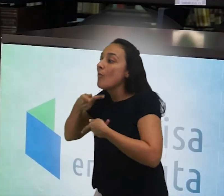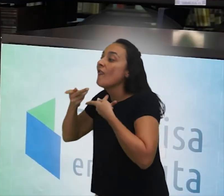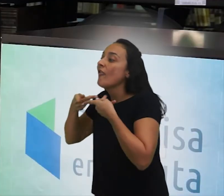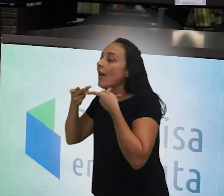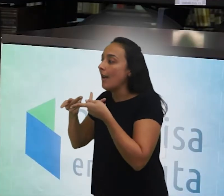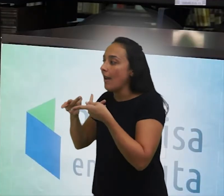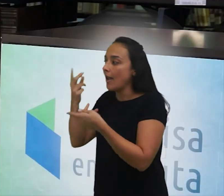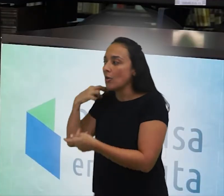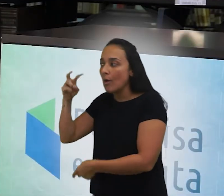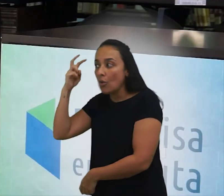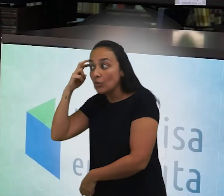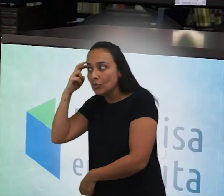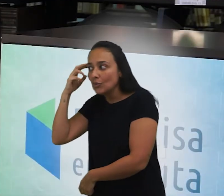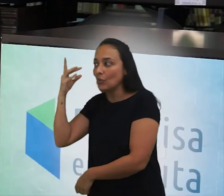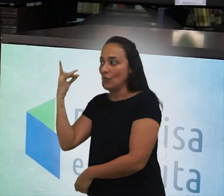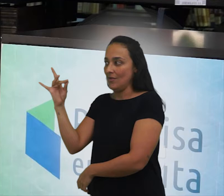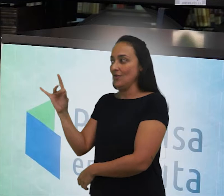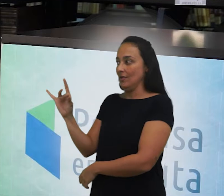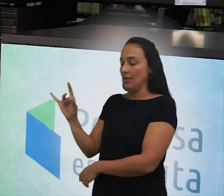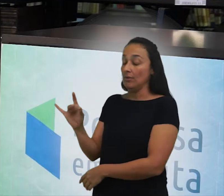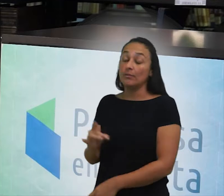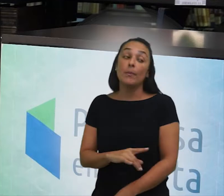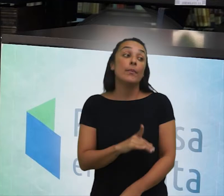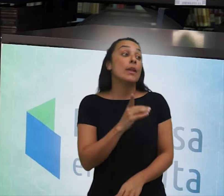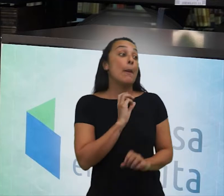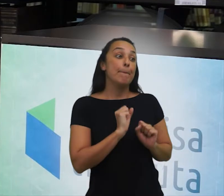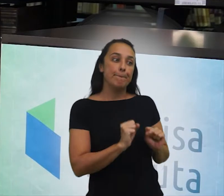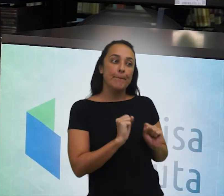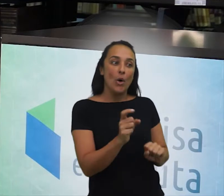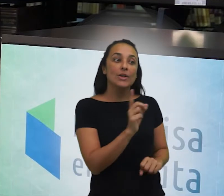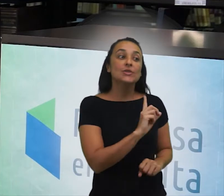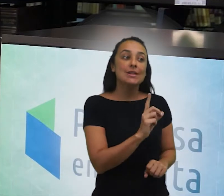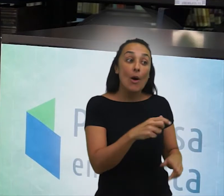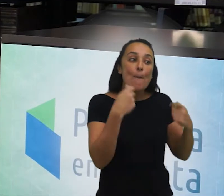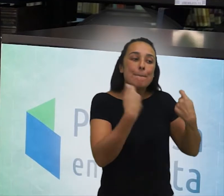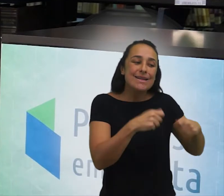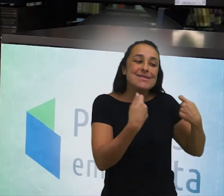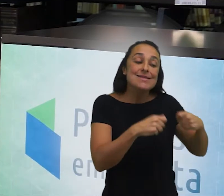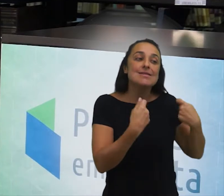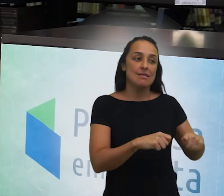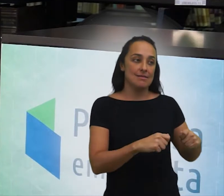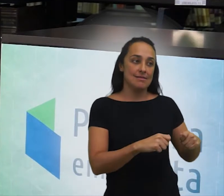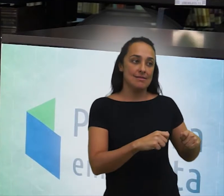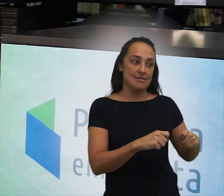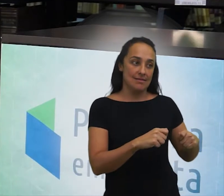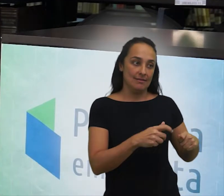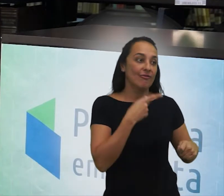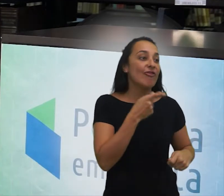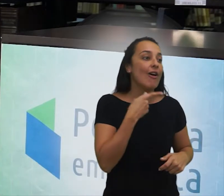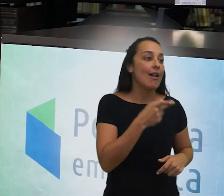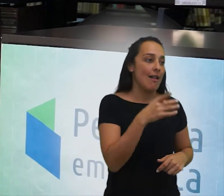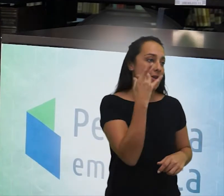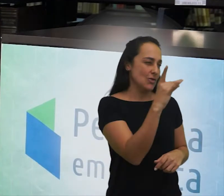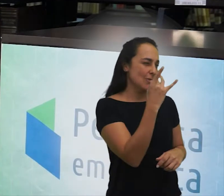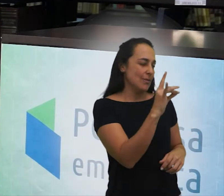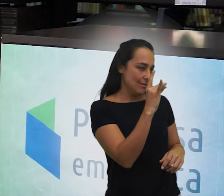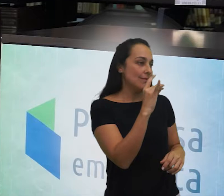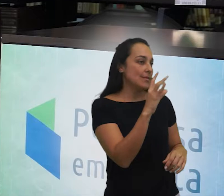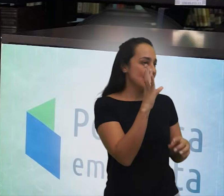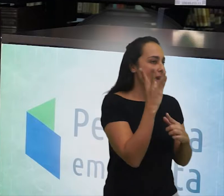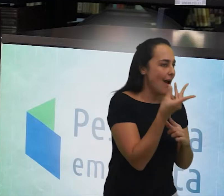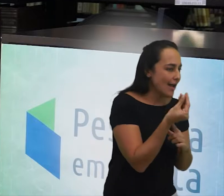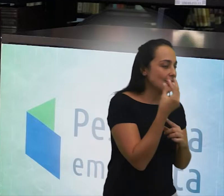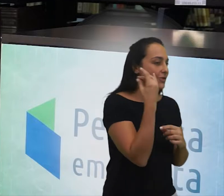isso. E mesmo no campo da arte já está bastante inserido, nós temos galerias que trabalham muito com isso. Eu acho